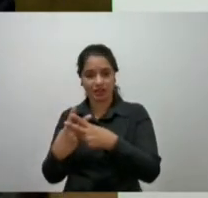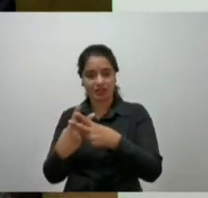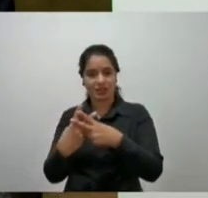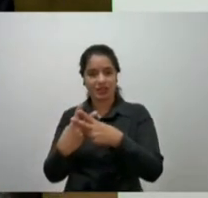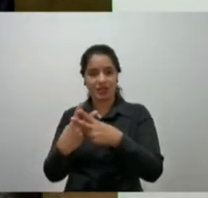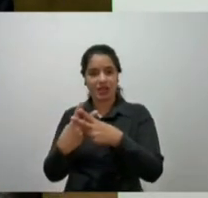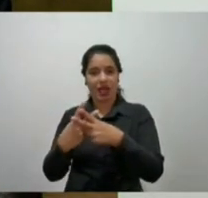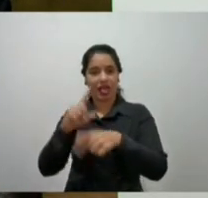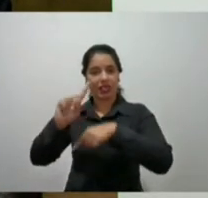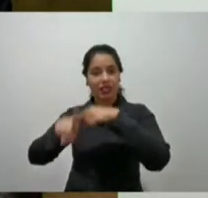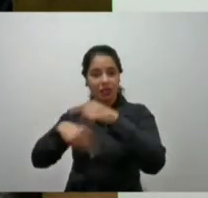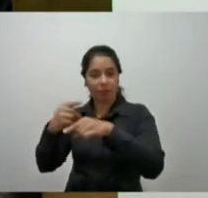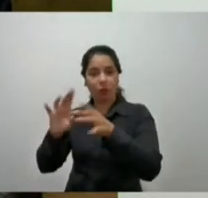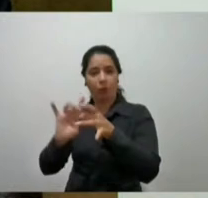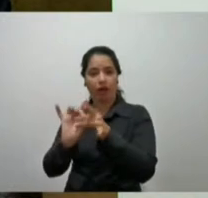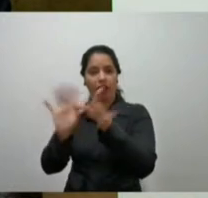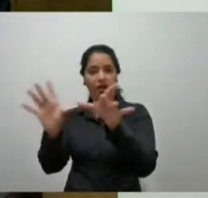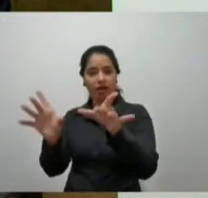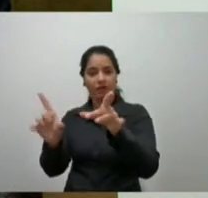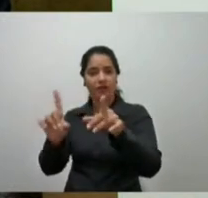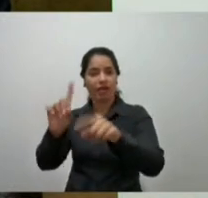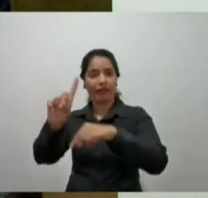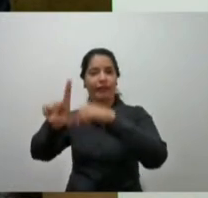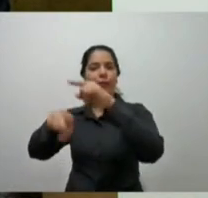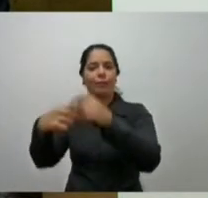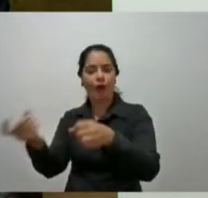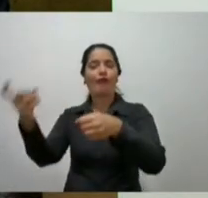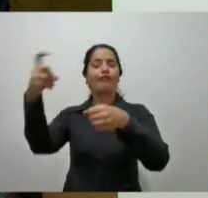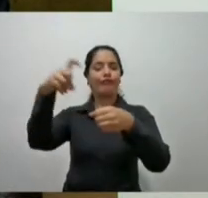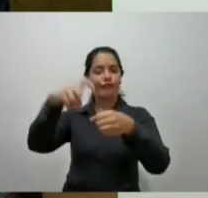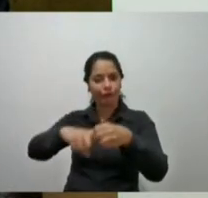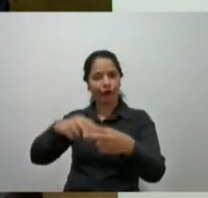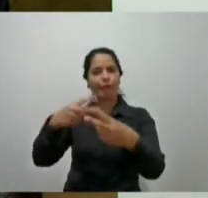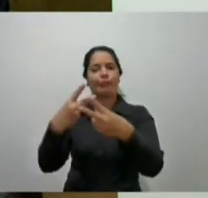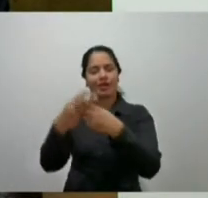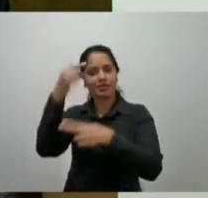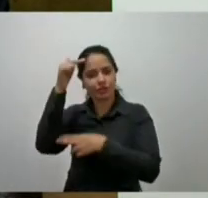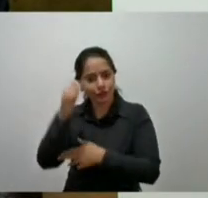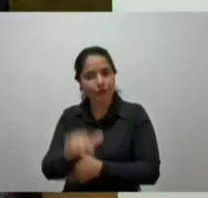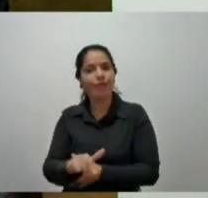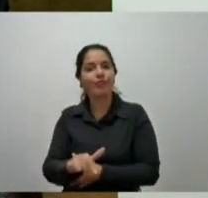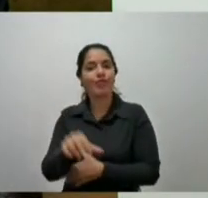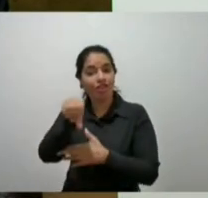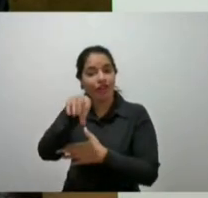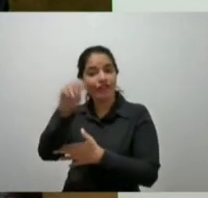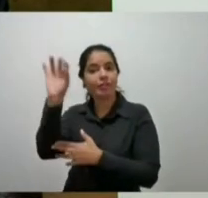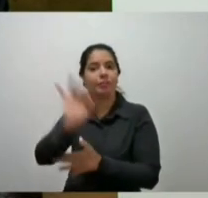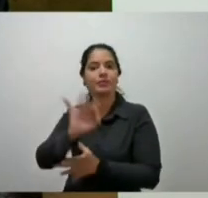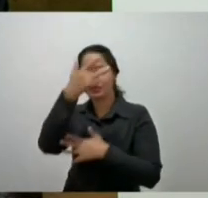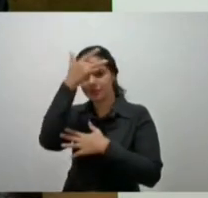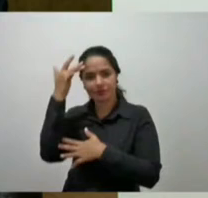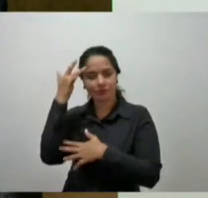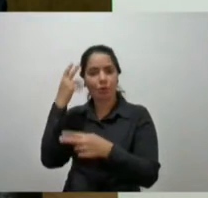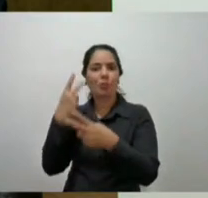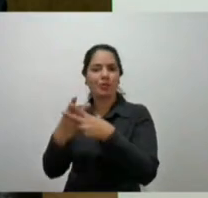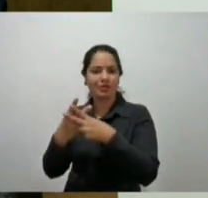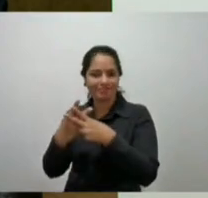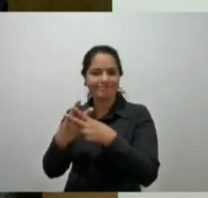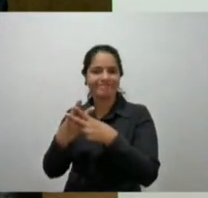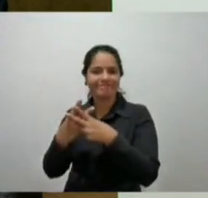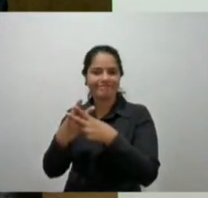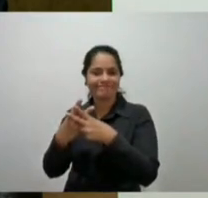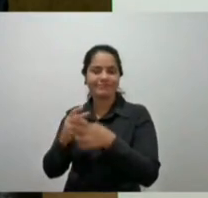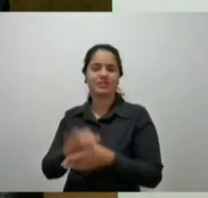em algum momento, por algum delito, ou seja, não está funcionando. E se nós não tratarmos também